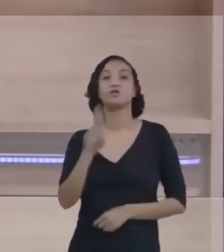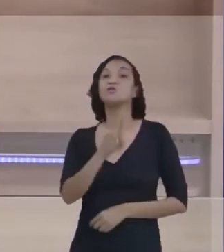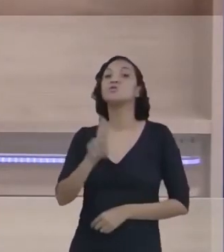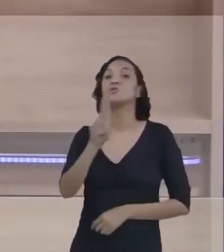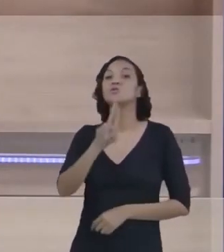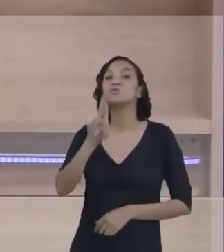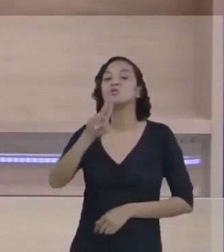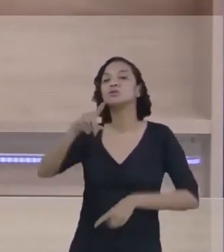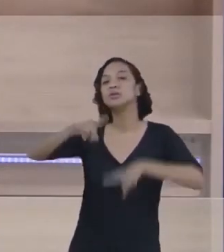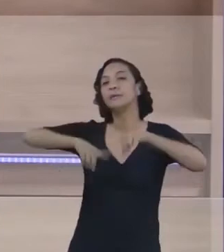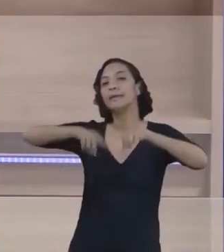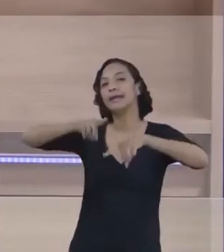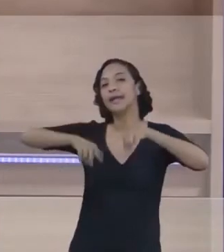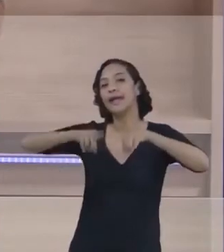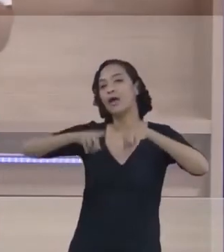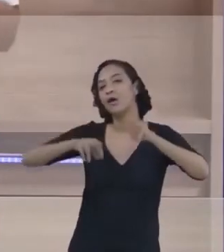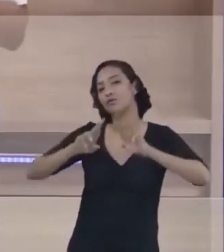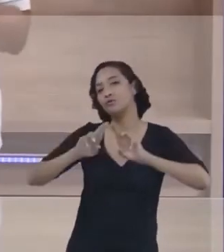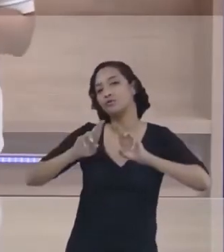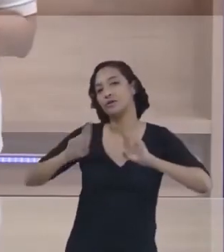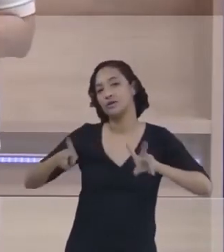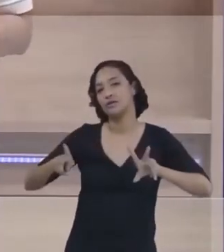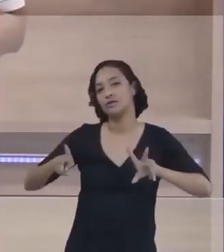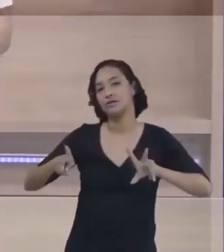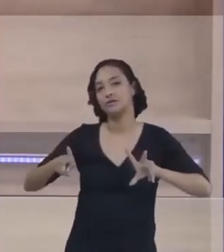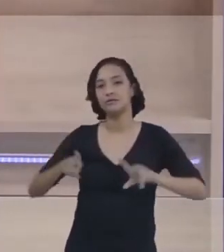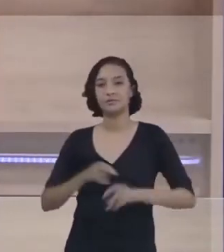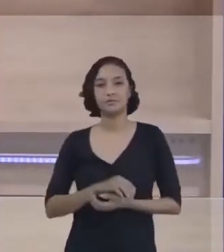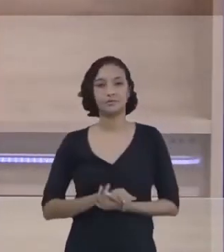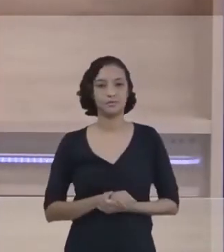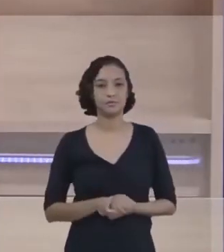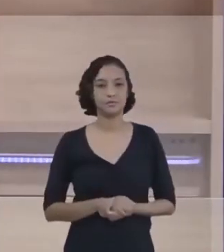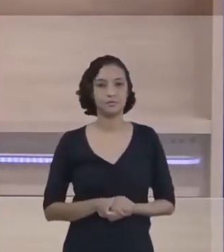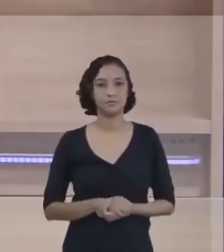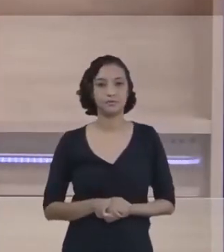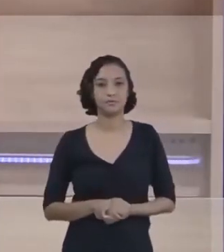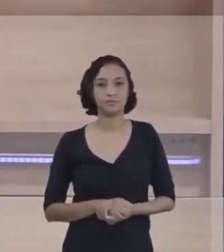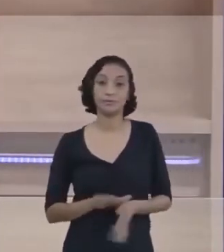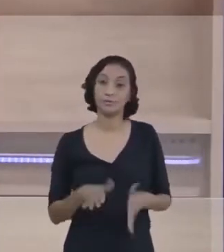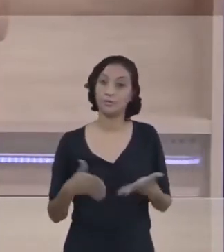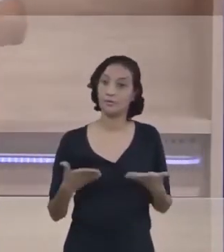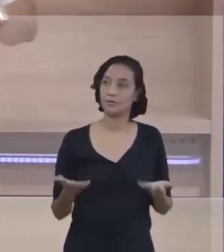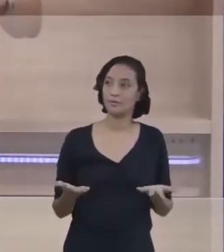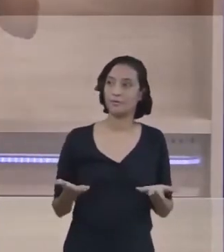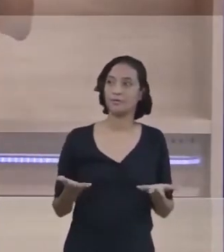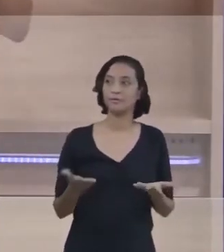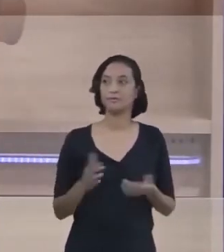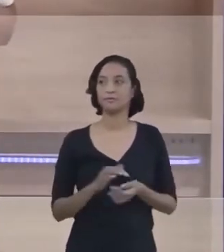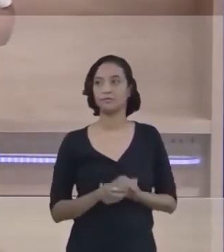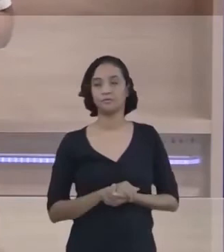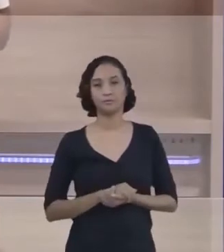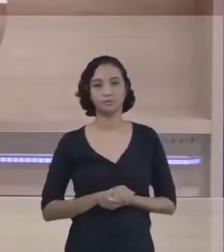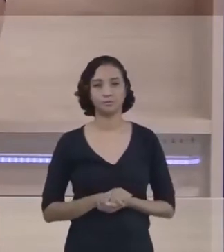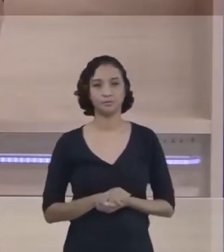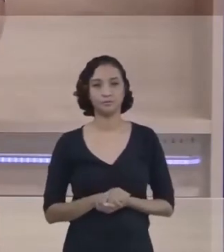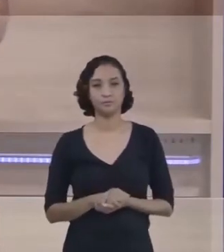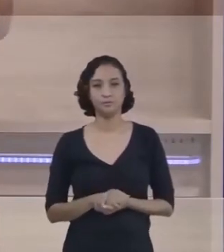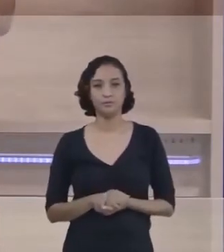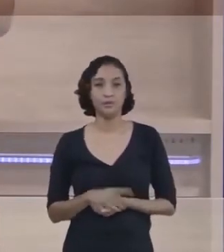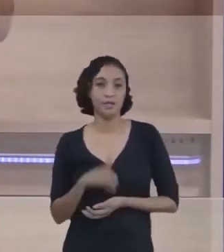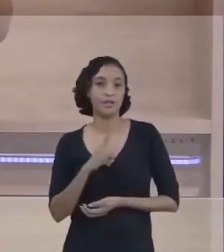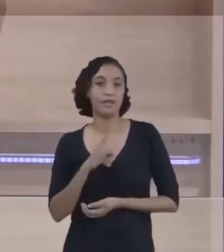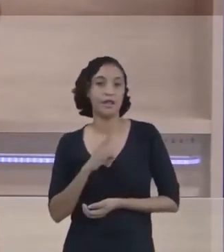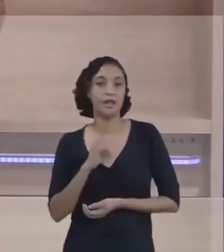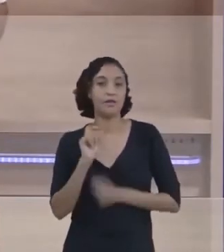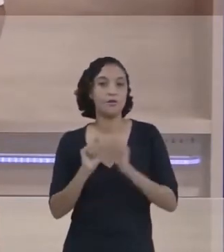instrumento. É usado outro instrumento. E, então, vamos lá.